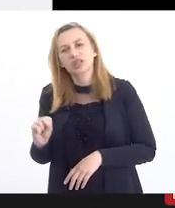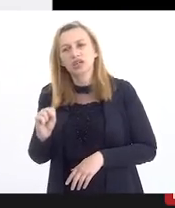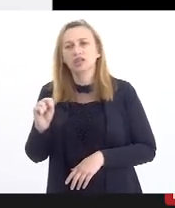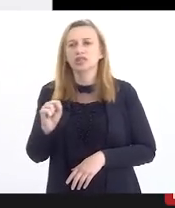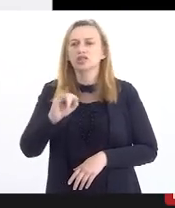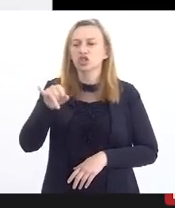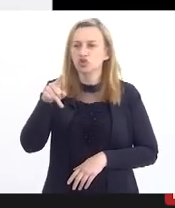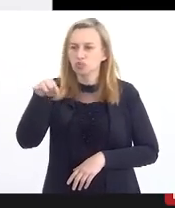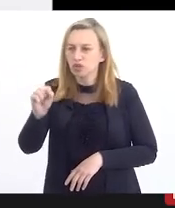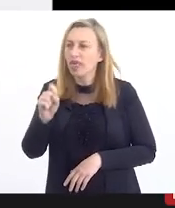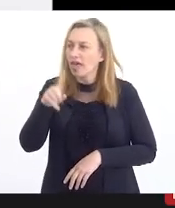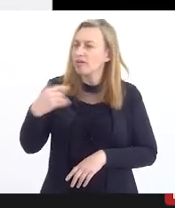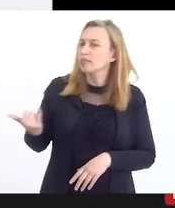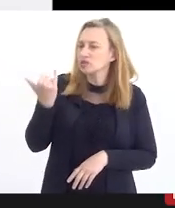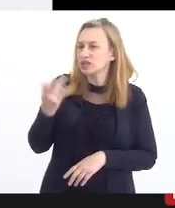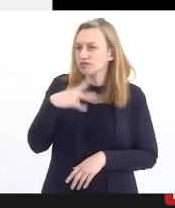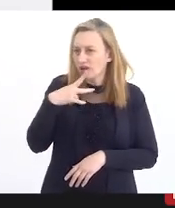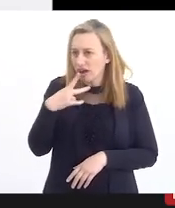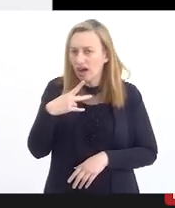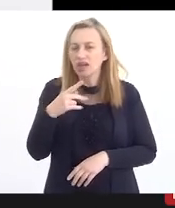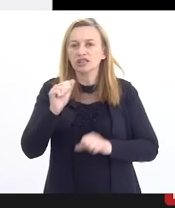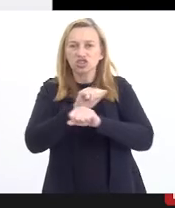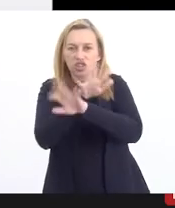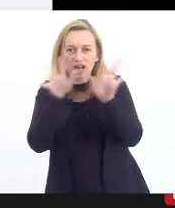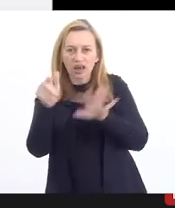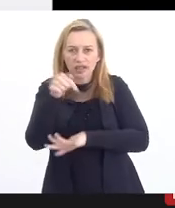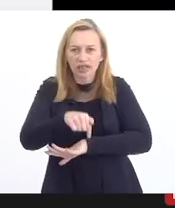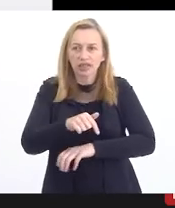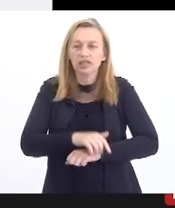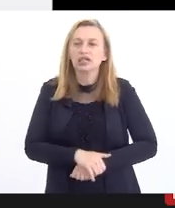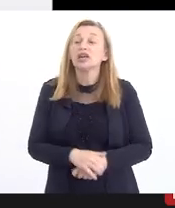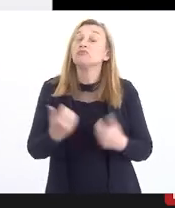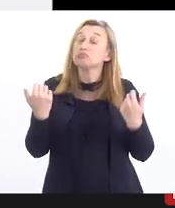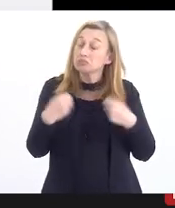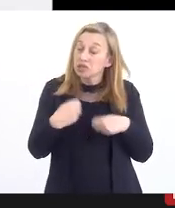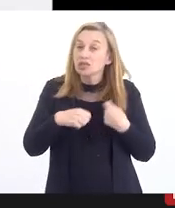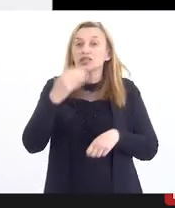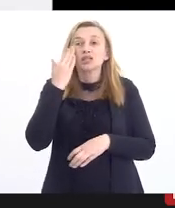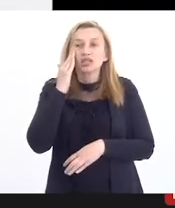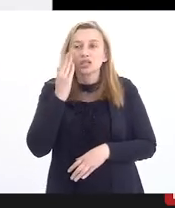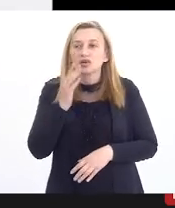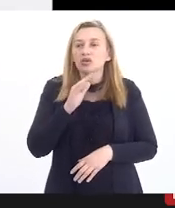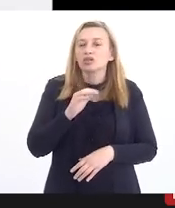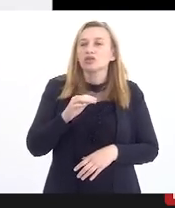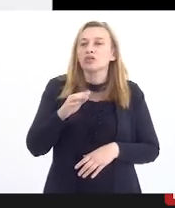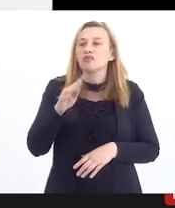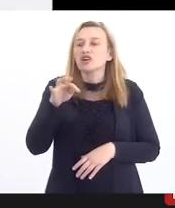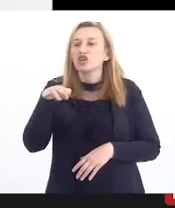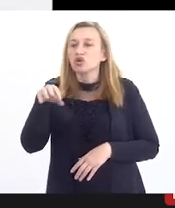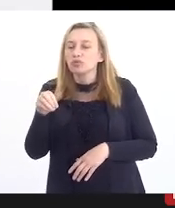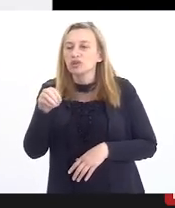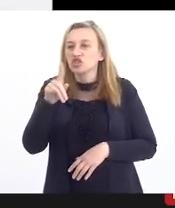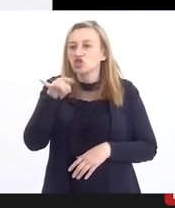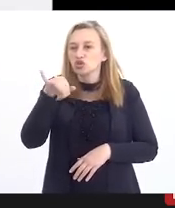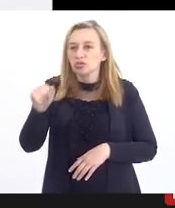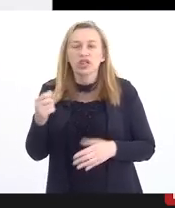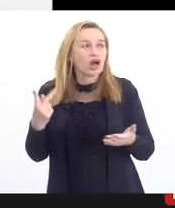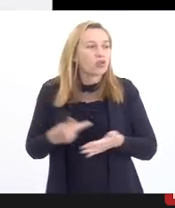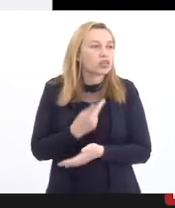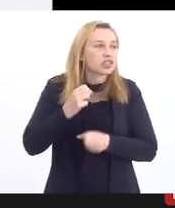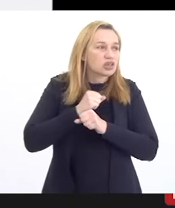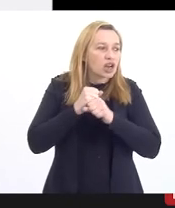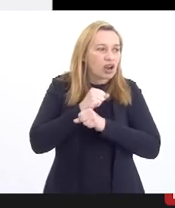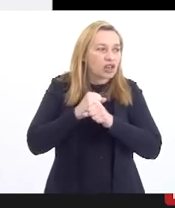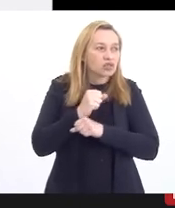geosmina é muito importante falar, e o ponto vai deixar muito claro aqui, é preciso entender que o fenômeno da geosmina acontece todos os